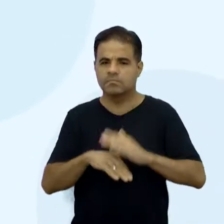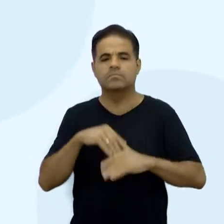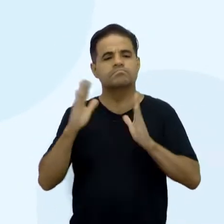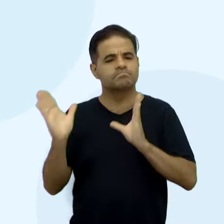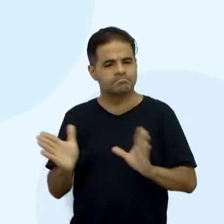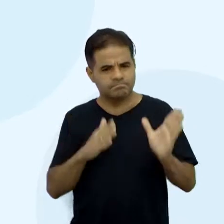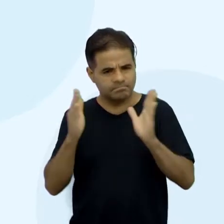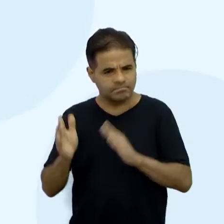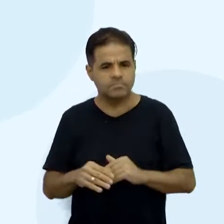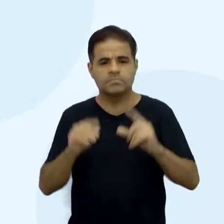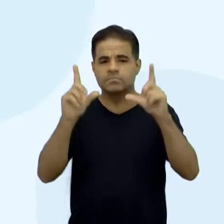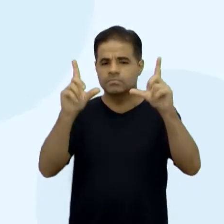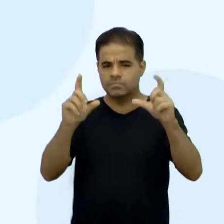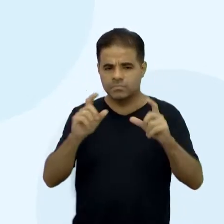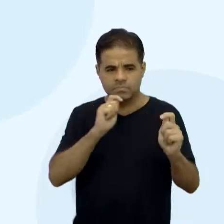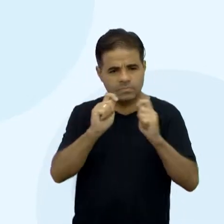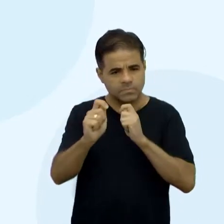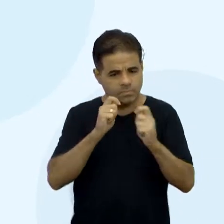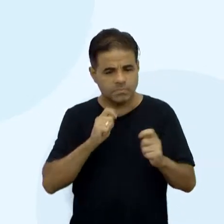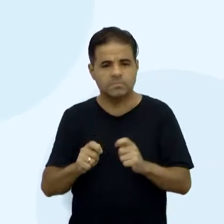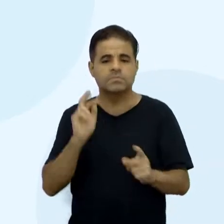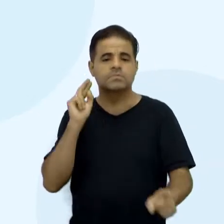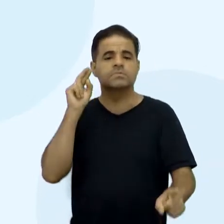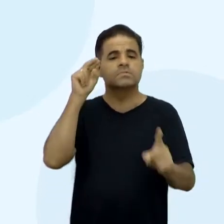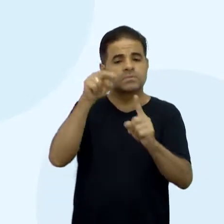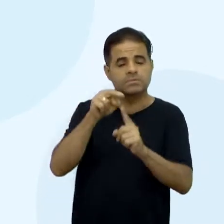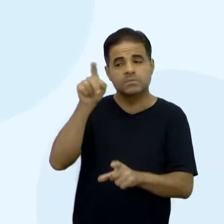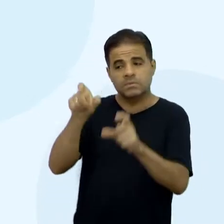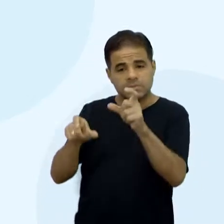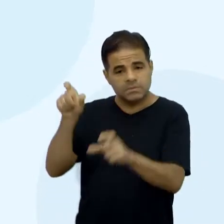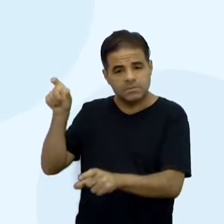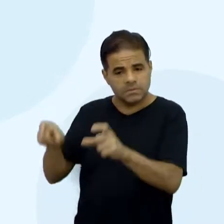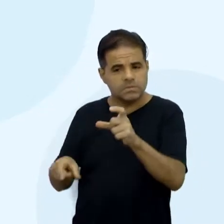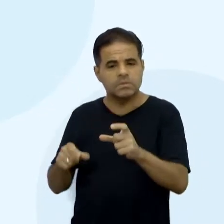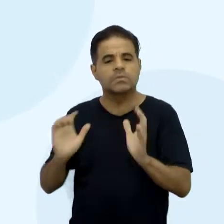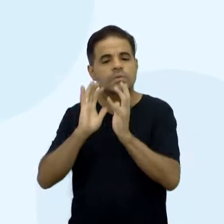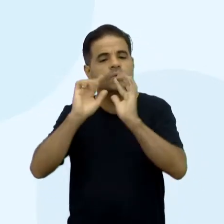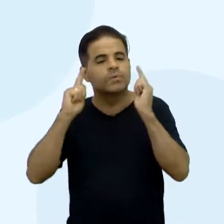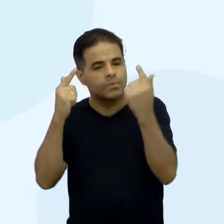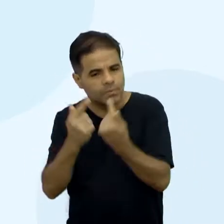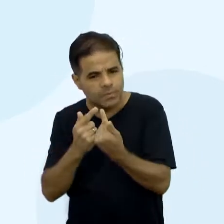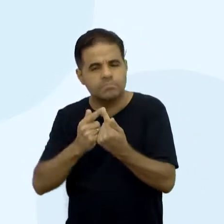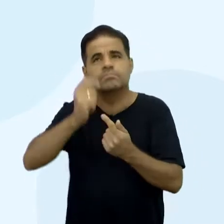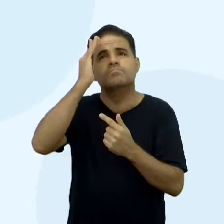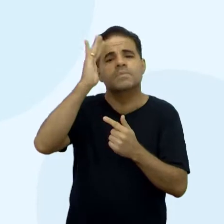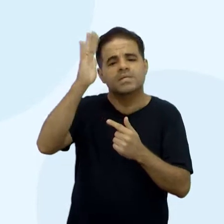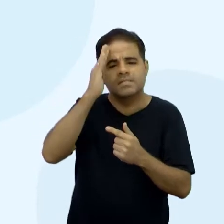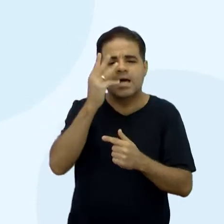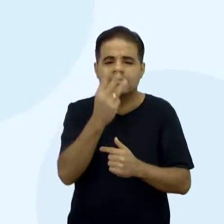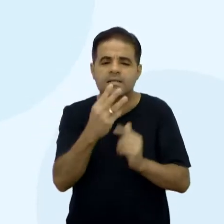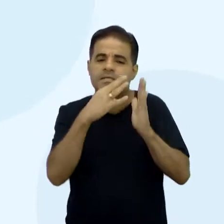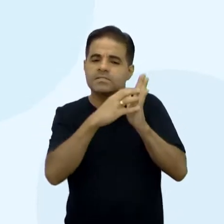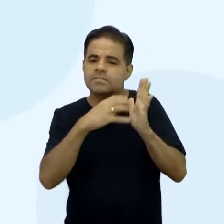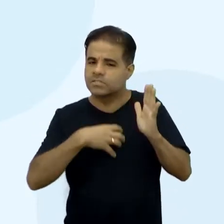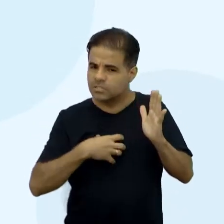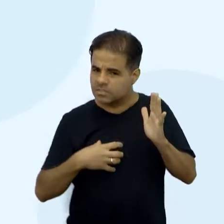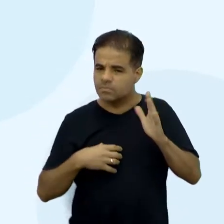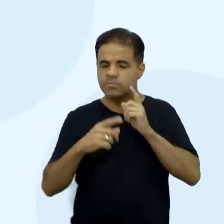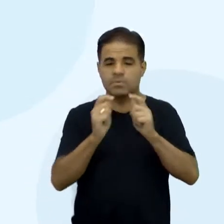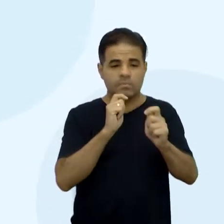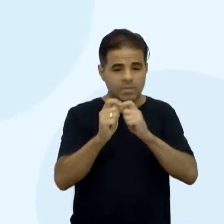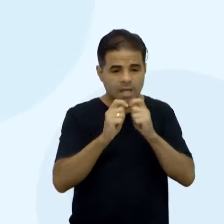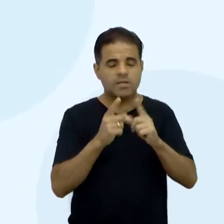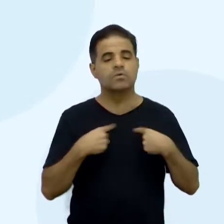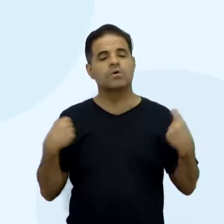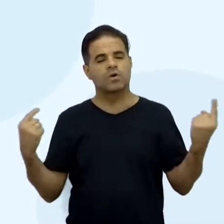e produzir fotoreportagem referente a elas. Em grupos, pensar em 3 tipos de reportagens. É